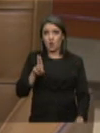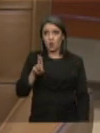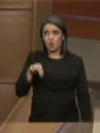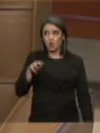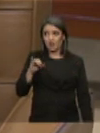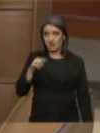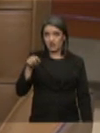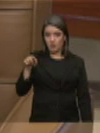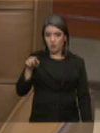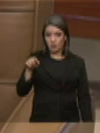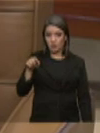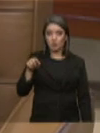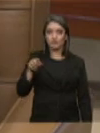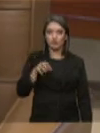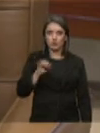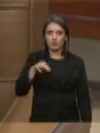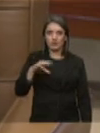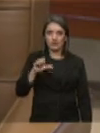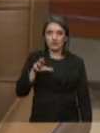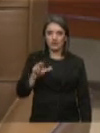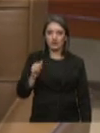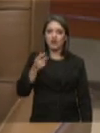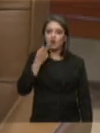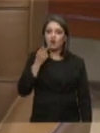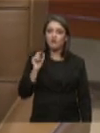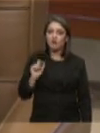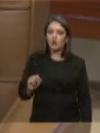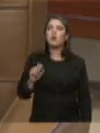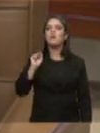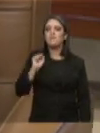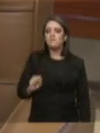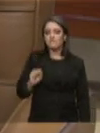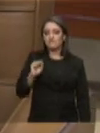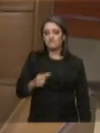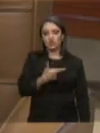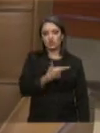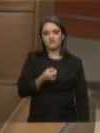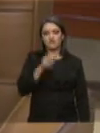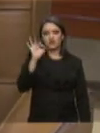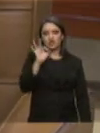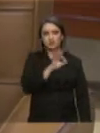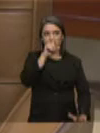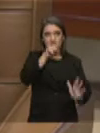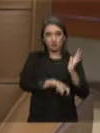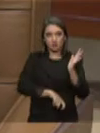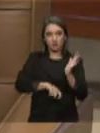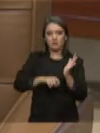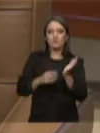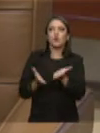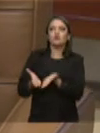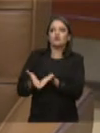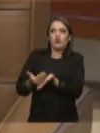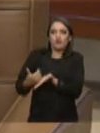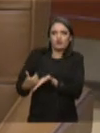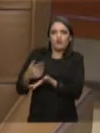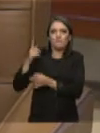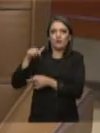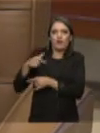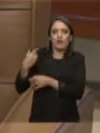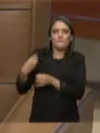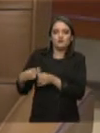o INCRA, a possibilidade de ficar, de reter 20% do tributo cobrado, que era um tributo municipal. Isso sob a